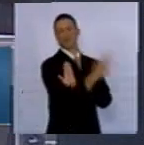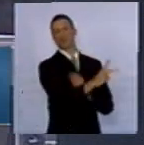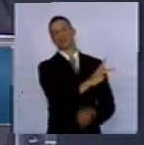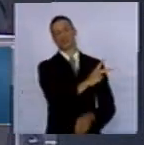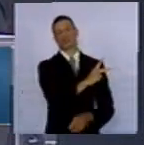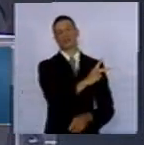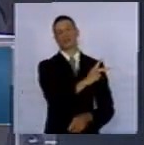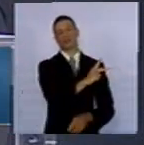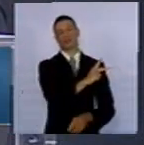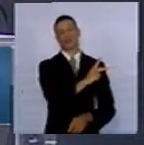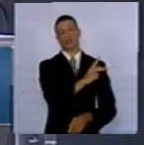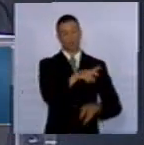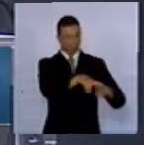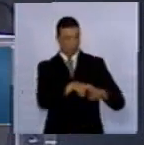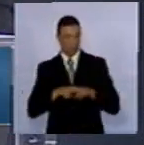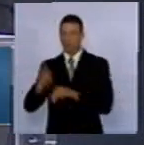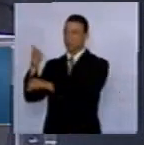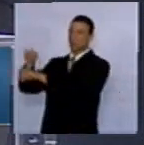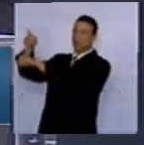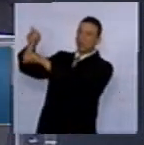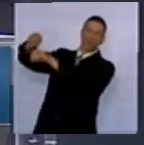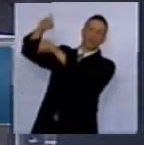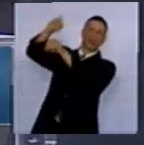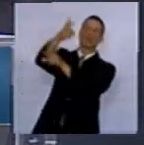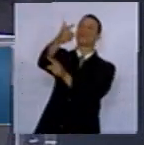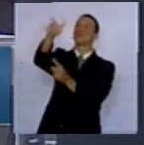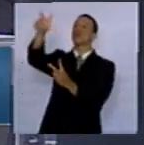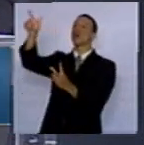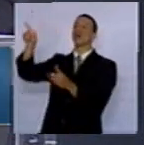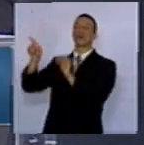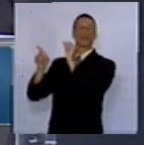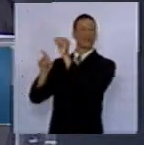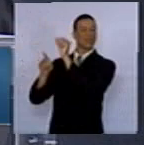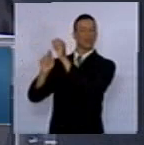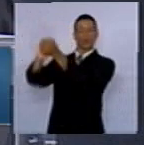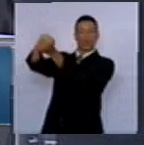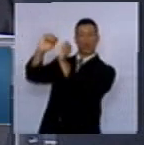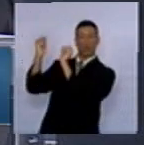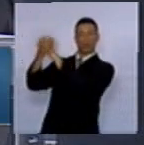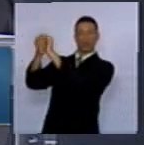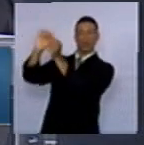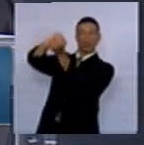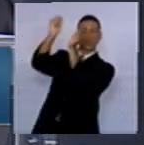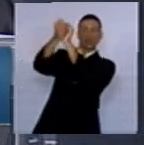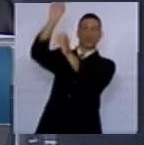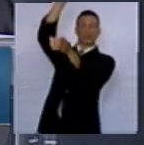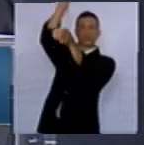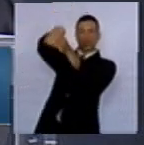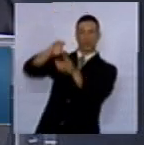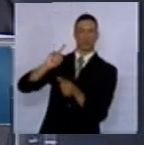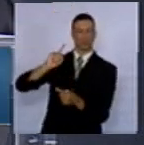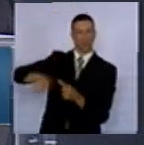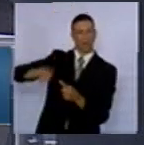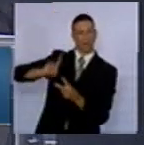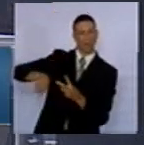por isso que os outros países vão adotar medidas restritivas